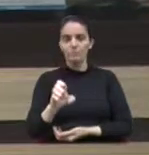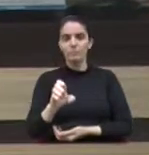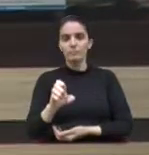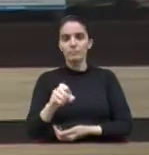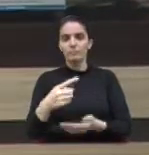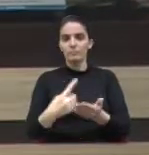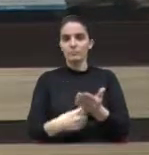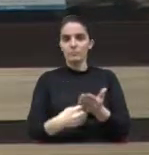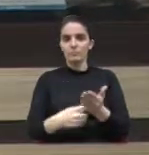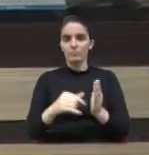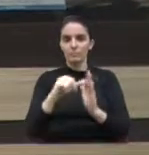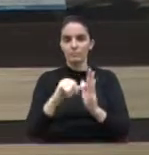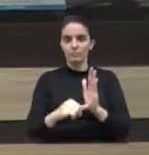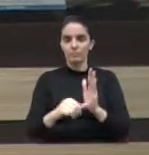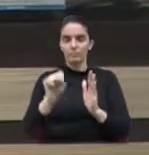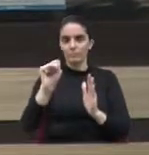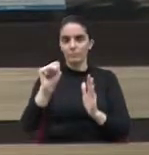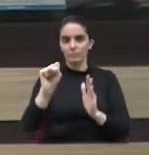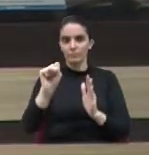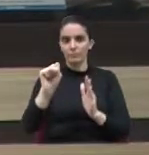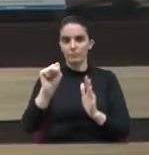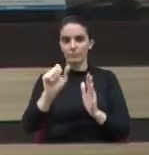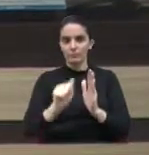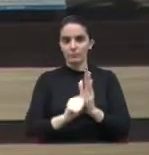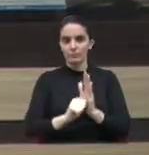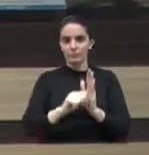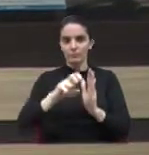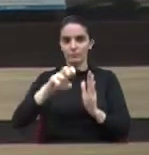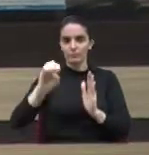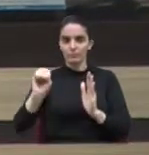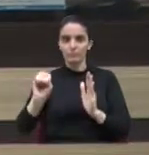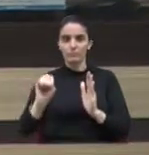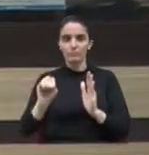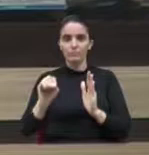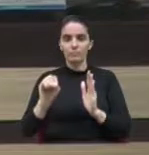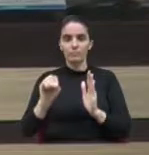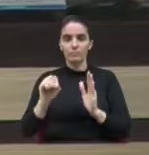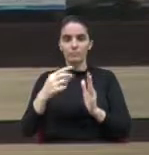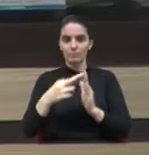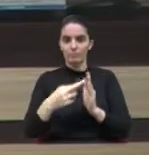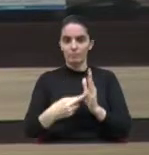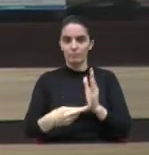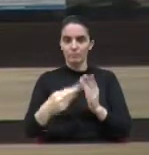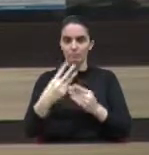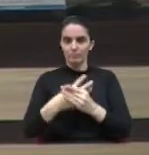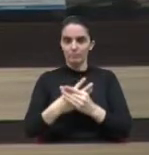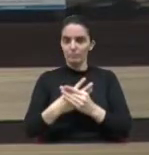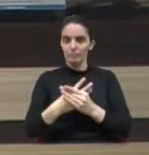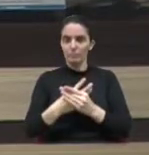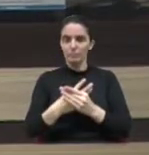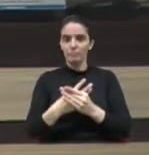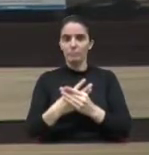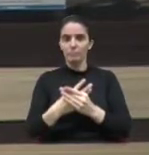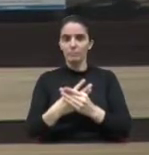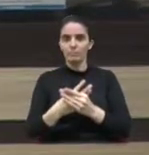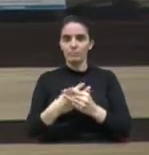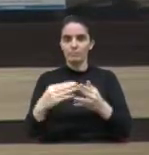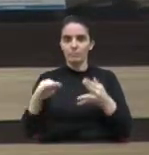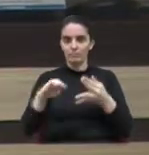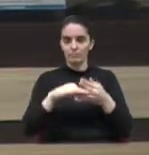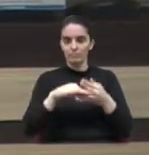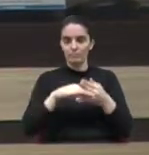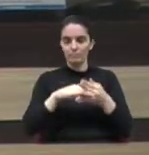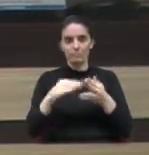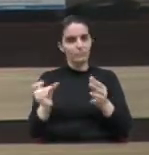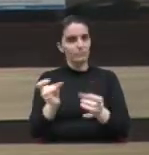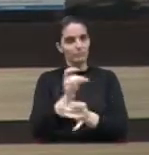termos do inciso 8º do artigo 58 do Regimento Interno da Câmara Municipal de Limeira, que seja imediatamente